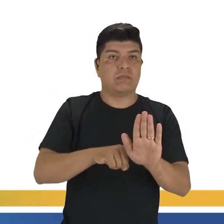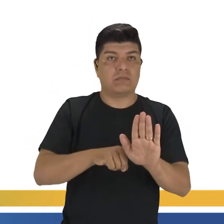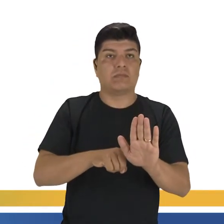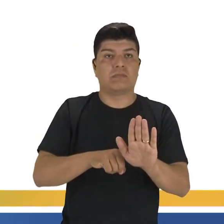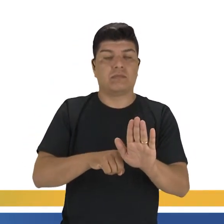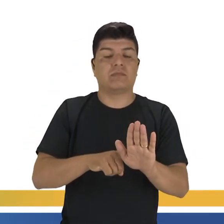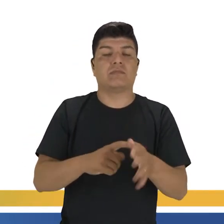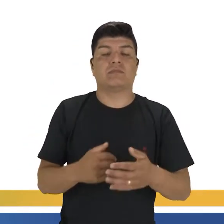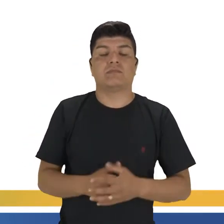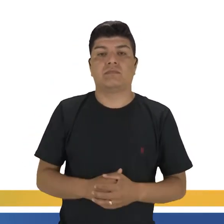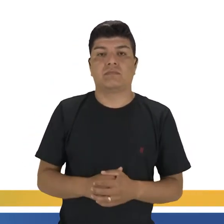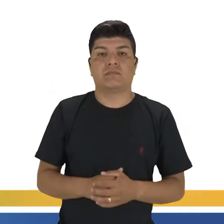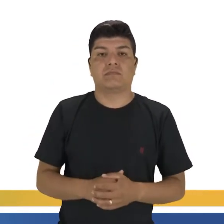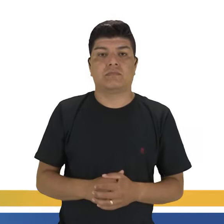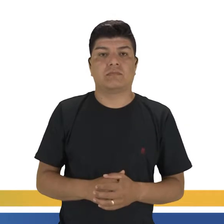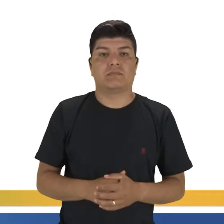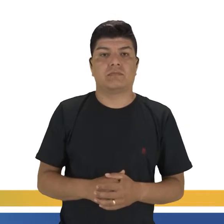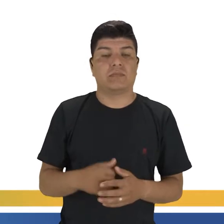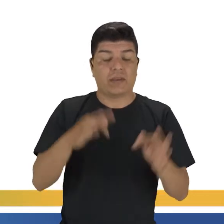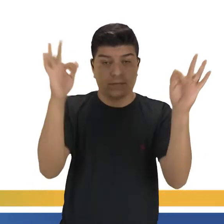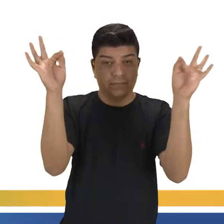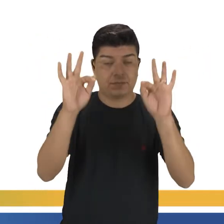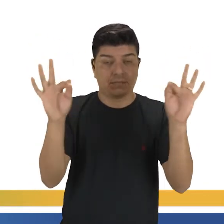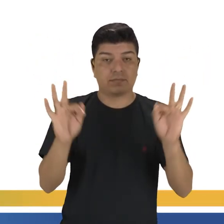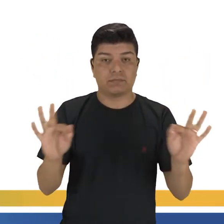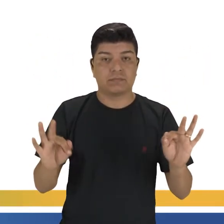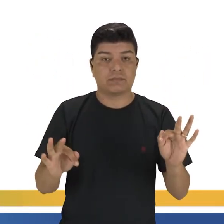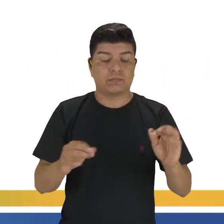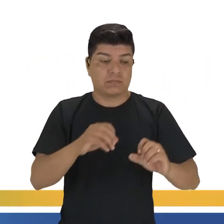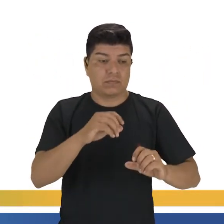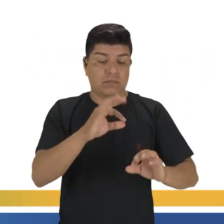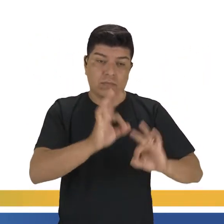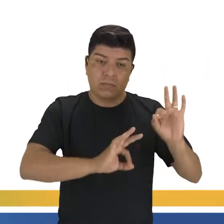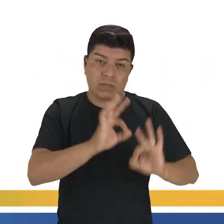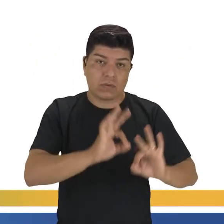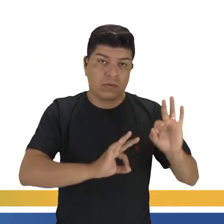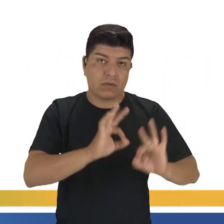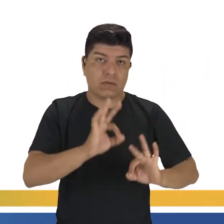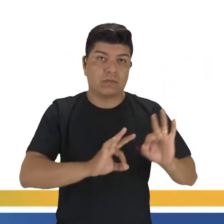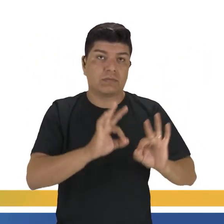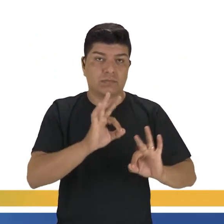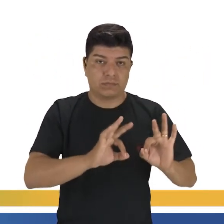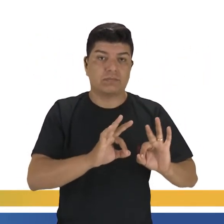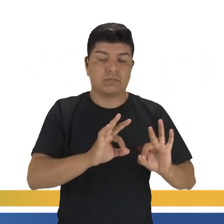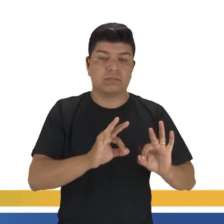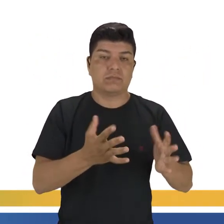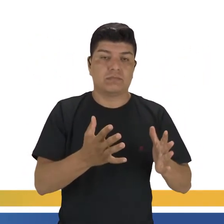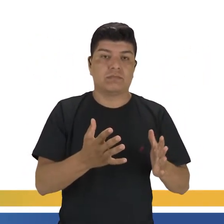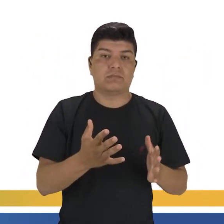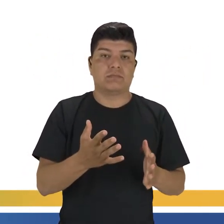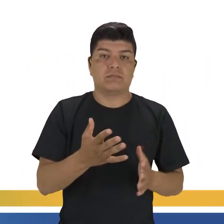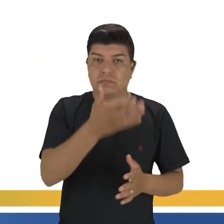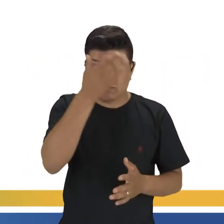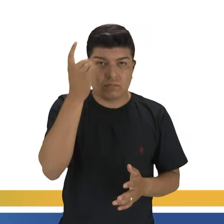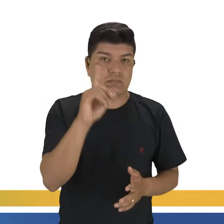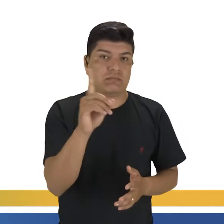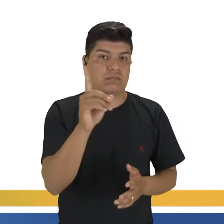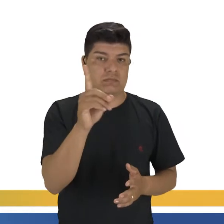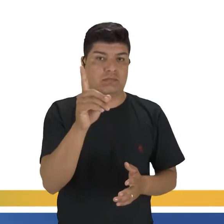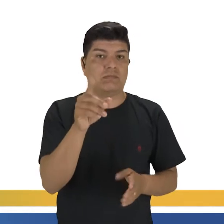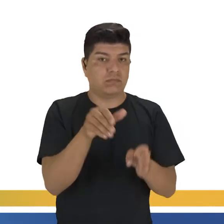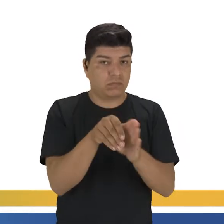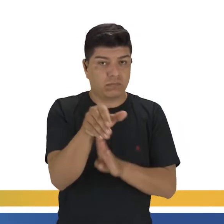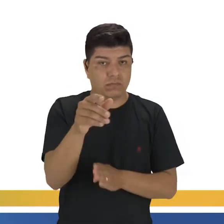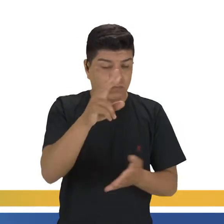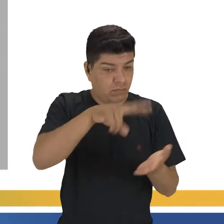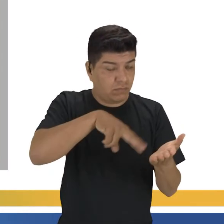Ele foi muito feliz com a construção, né, dessa grande obra. Que vocês não se esqueçam, recomendo a